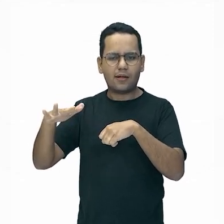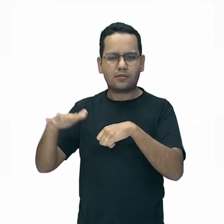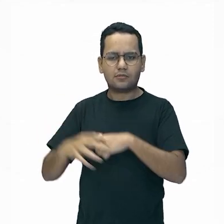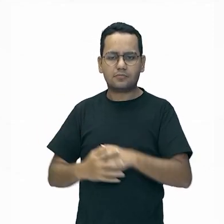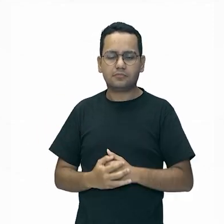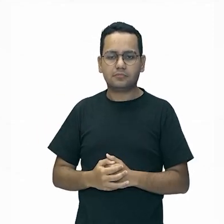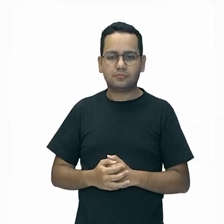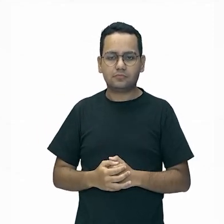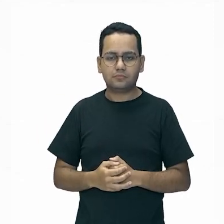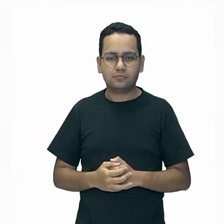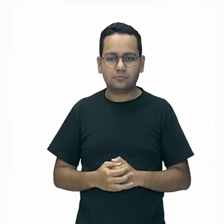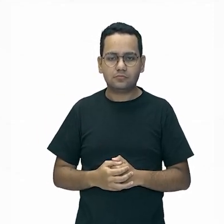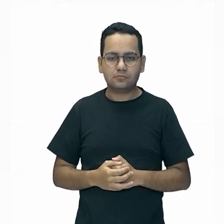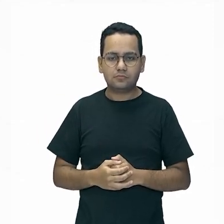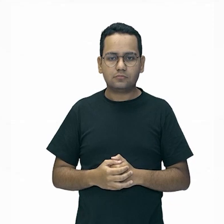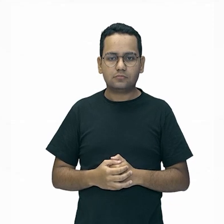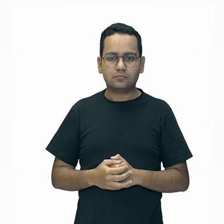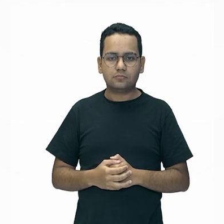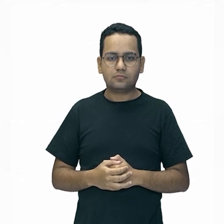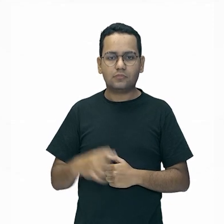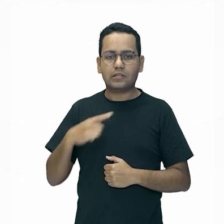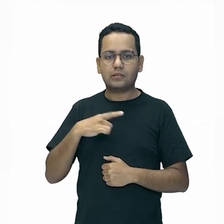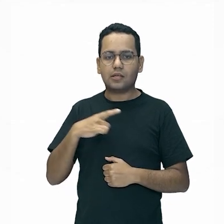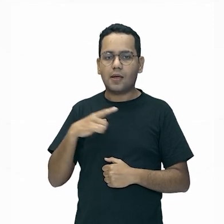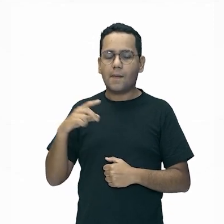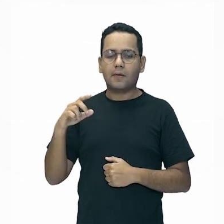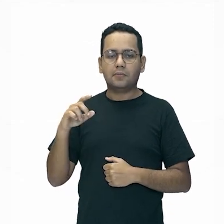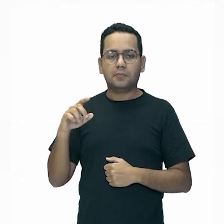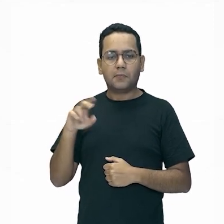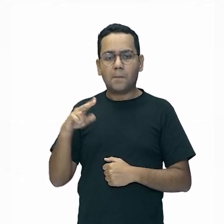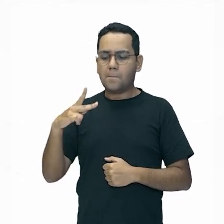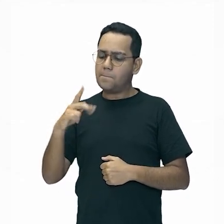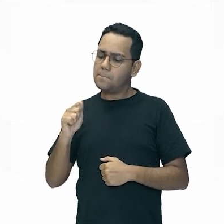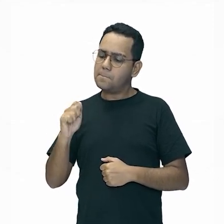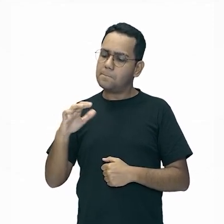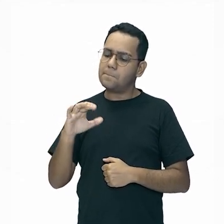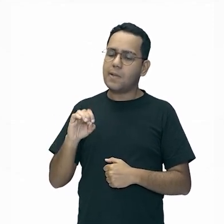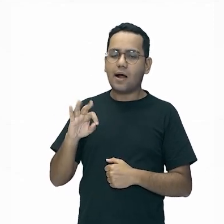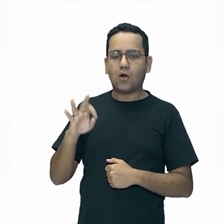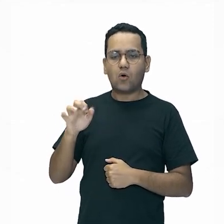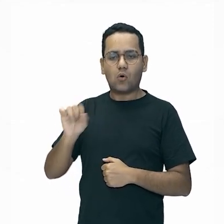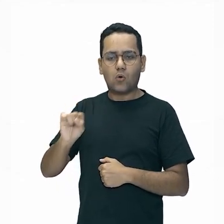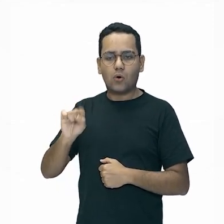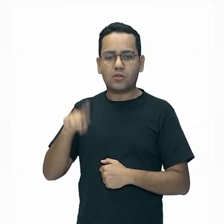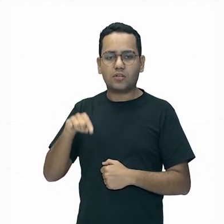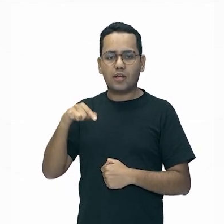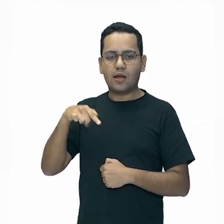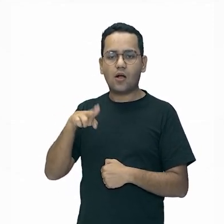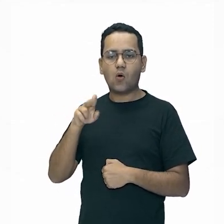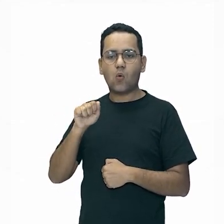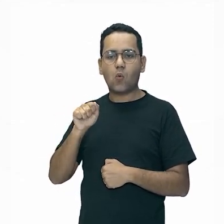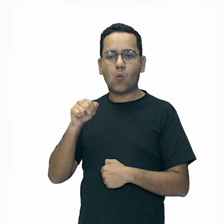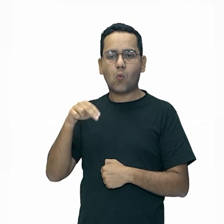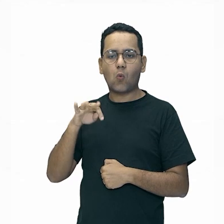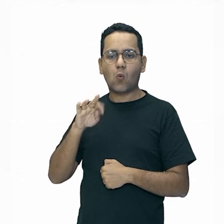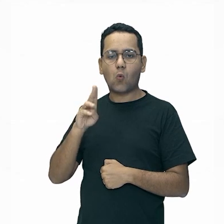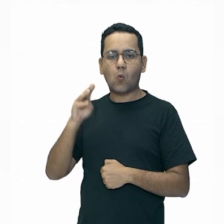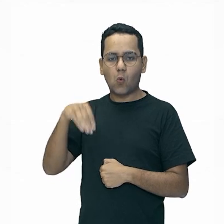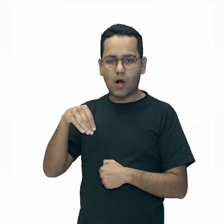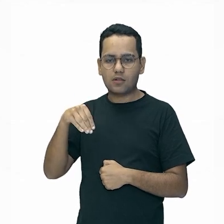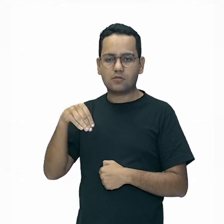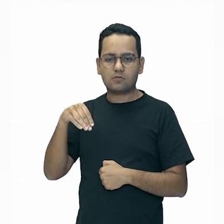acontecer por formas de pacotes, os chamados aí quantos de energia, tá, pessoal? Ou